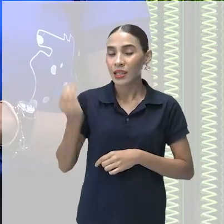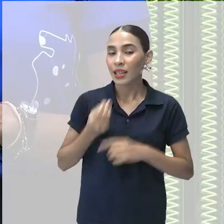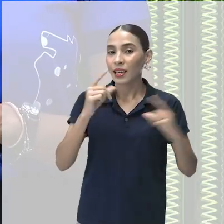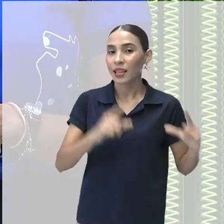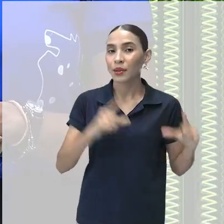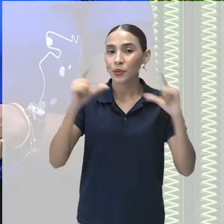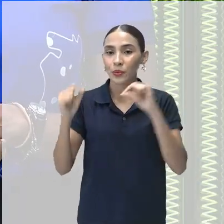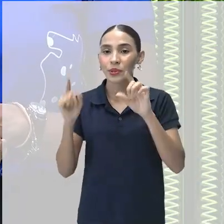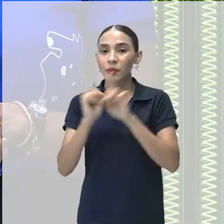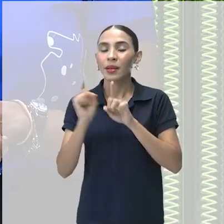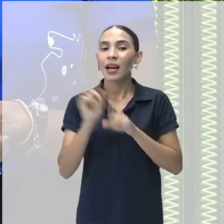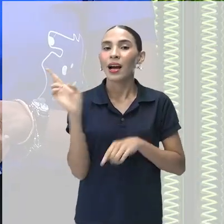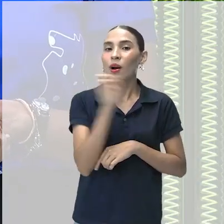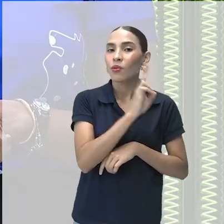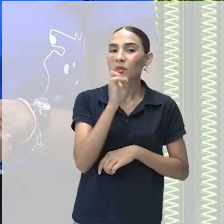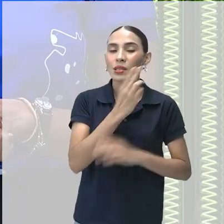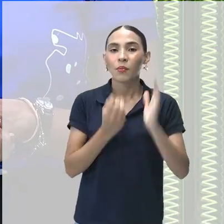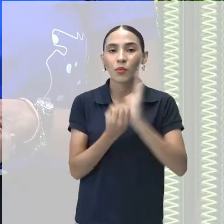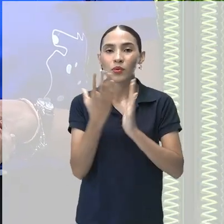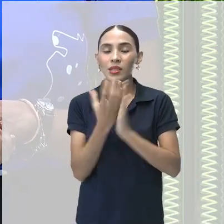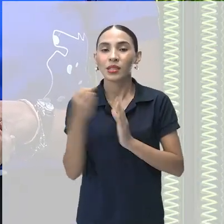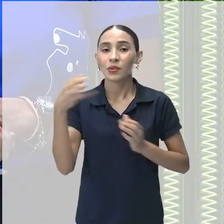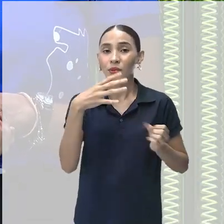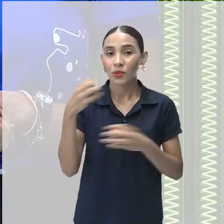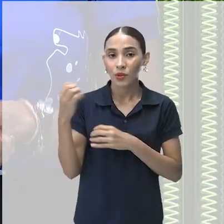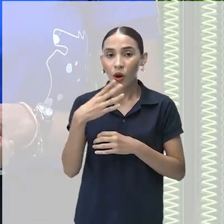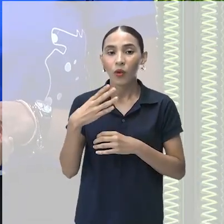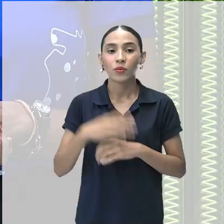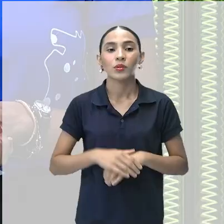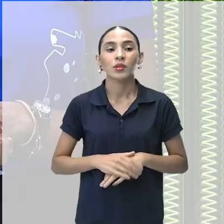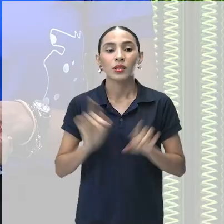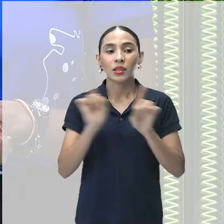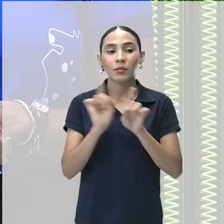reduz a necessidade de produzir novos itens,